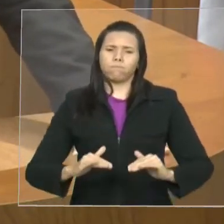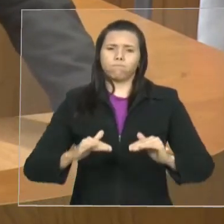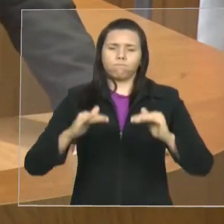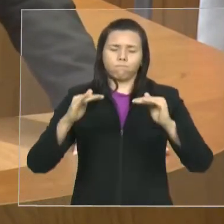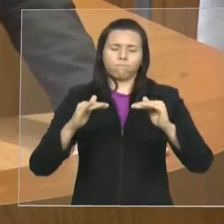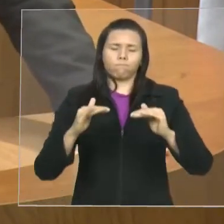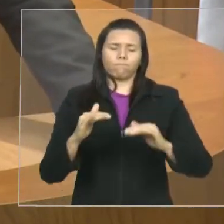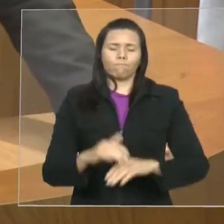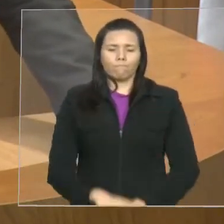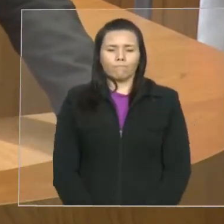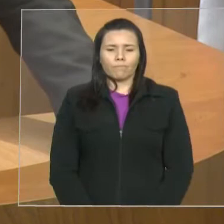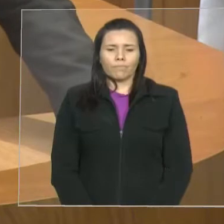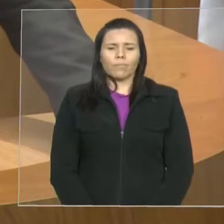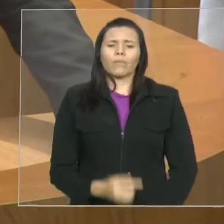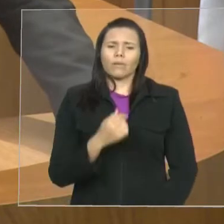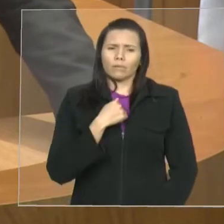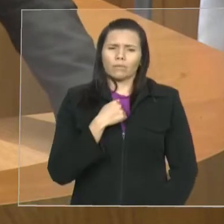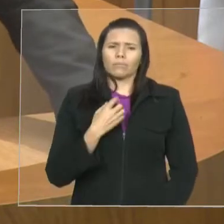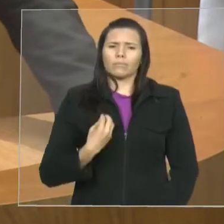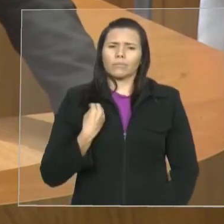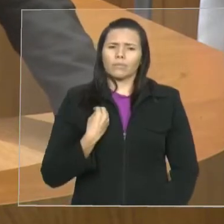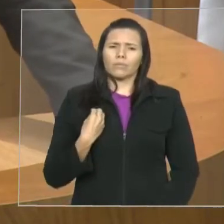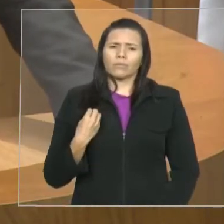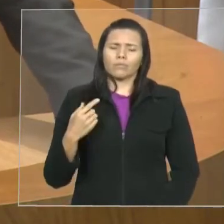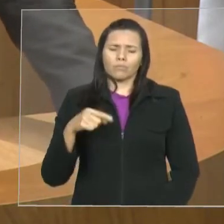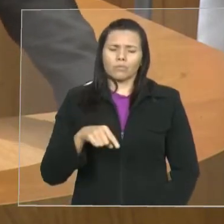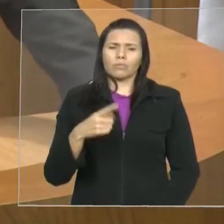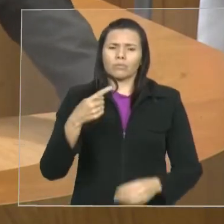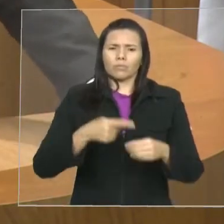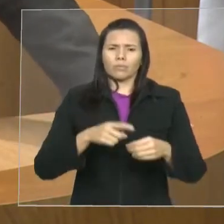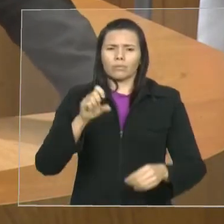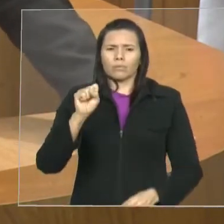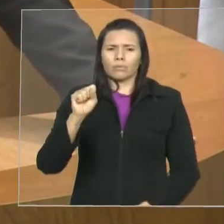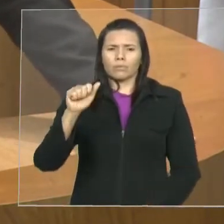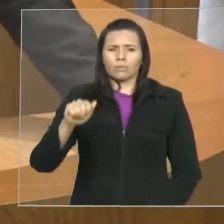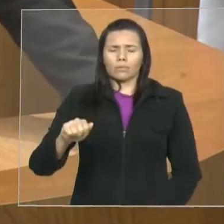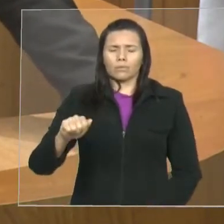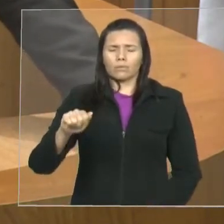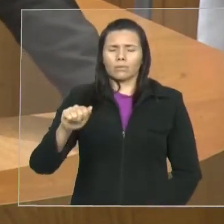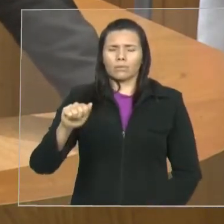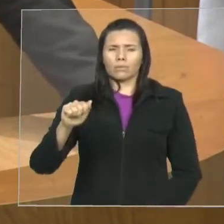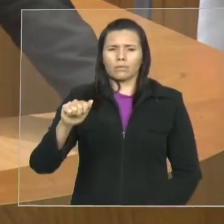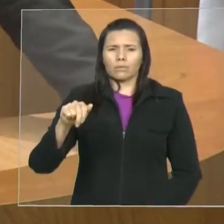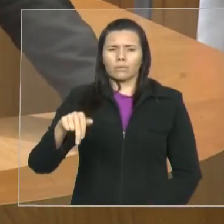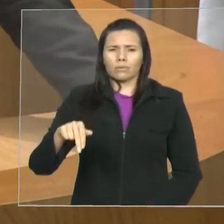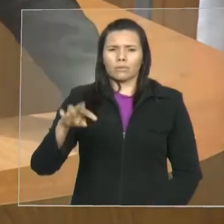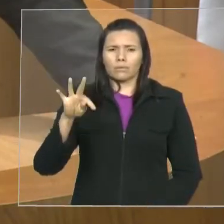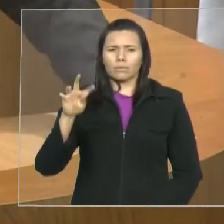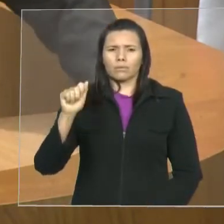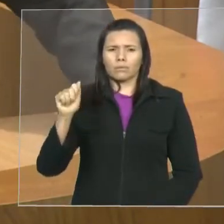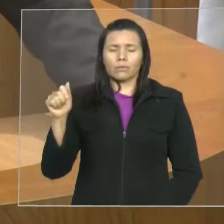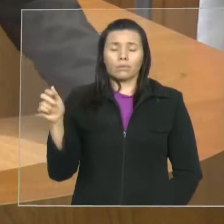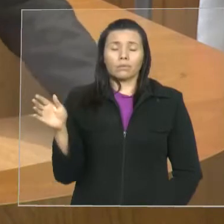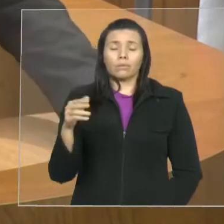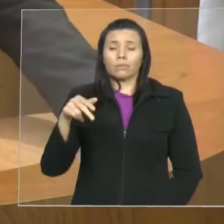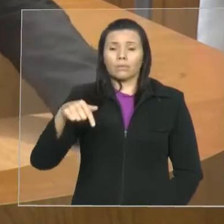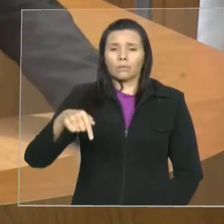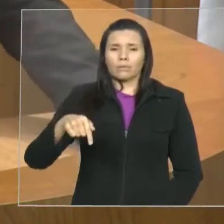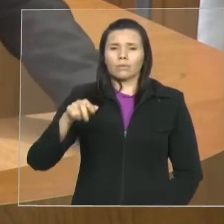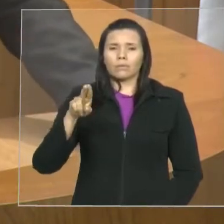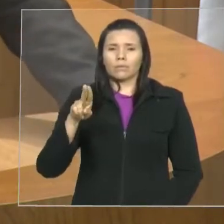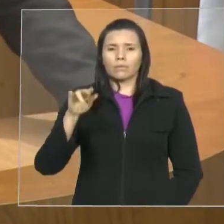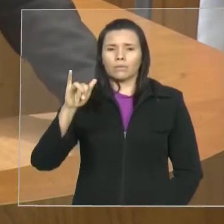olhando em santa quitéria principalmente o trajeto que liga santa